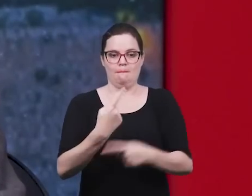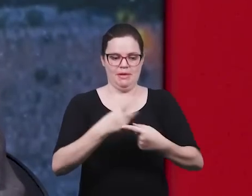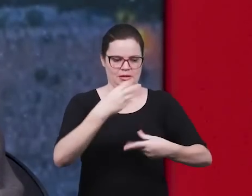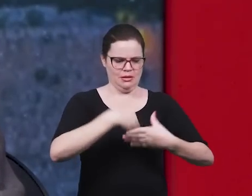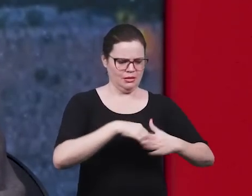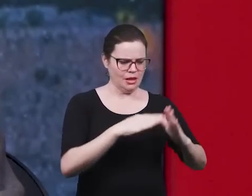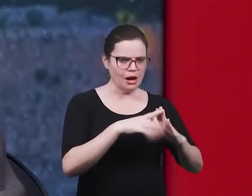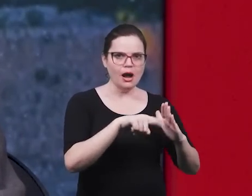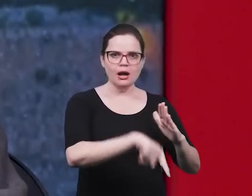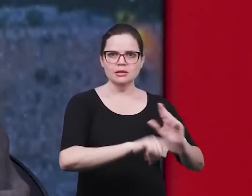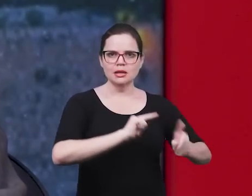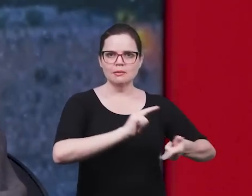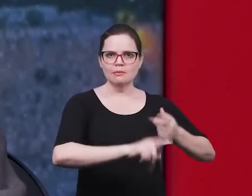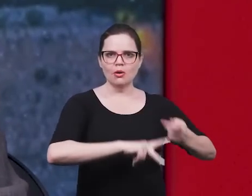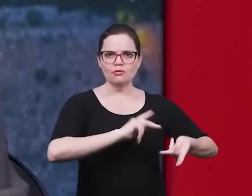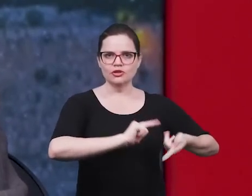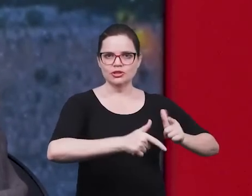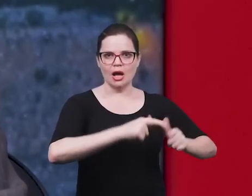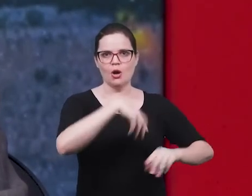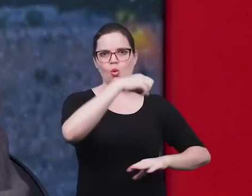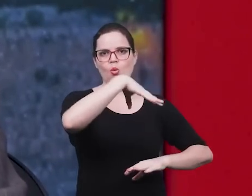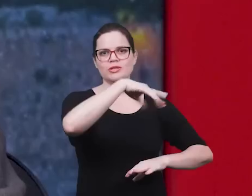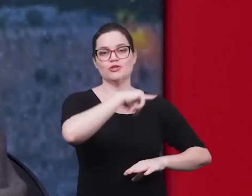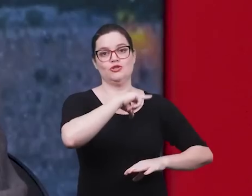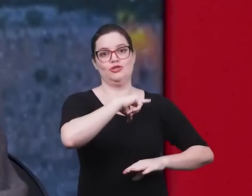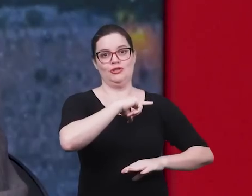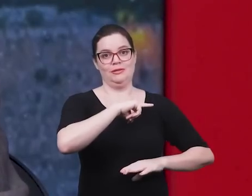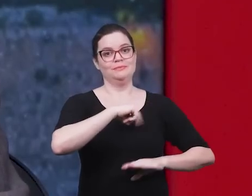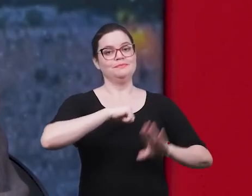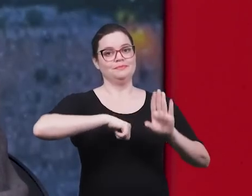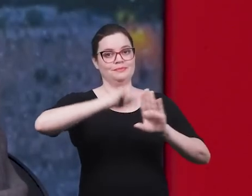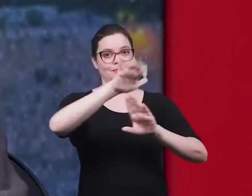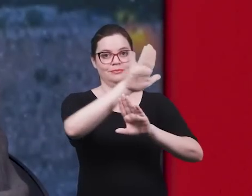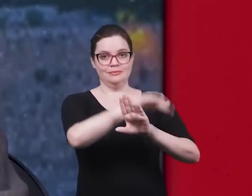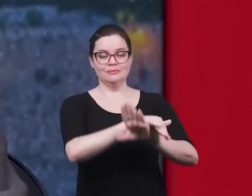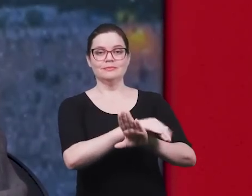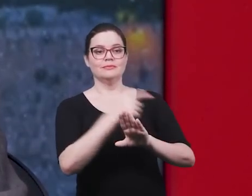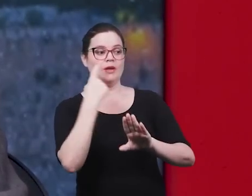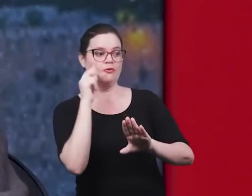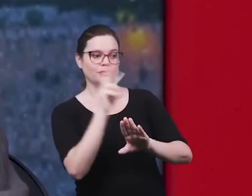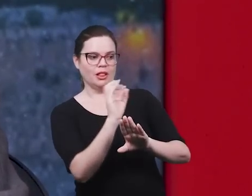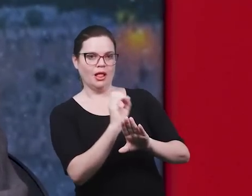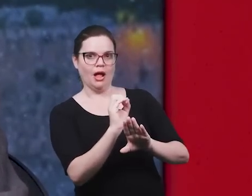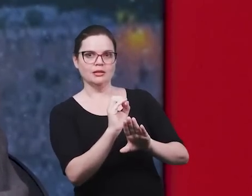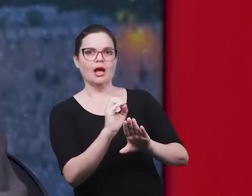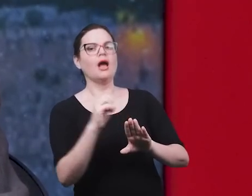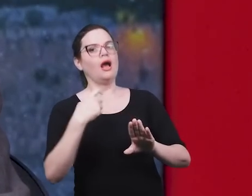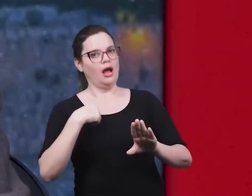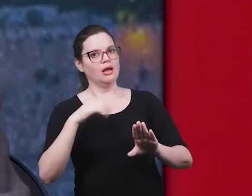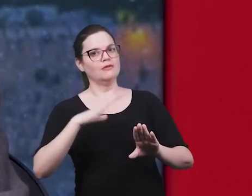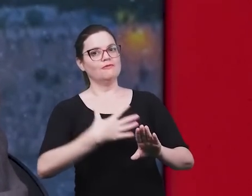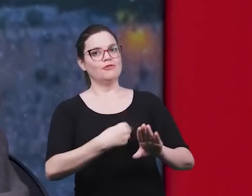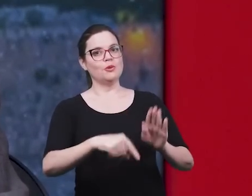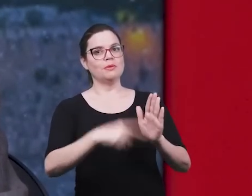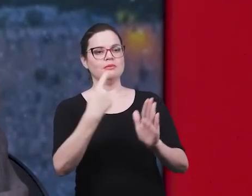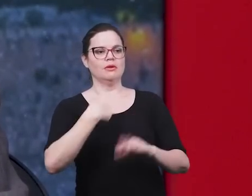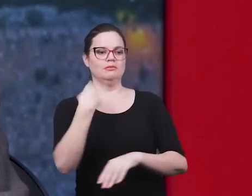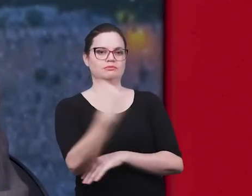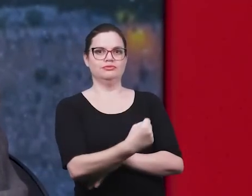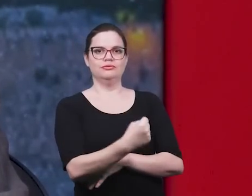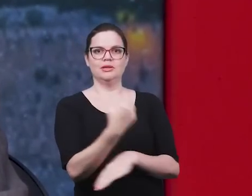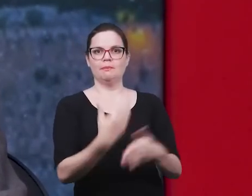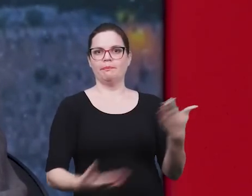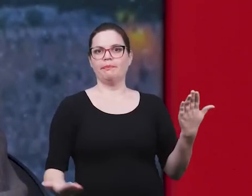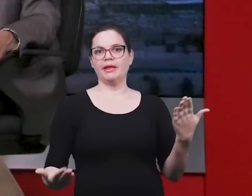anjo do Senhor, que viria trazer o juízo, não visse o sangue, o primogênito iria morrer, ou seja, eles iriam perder